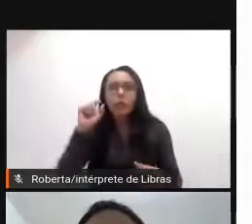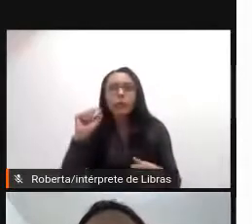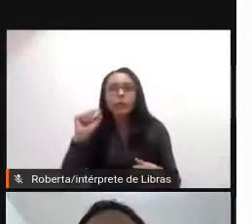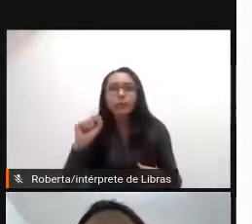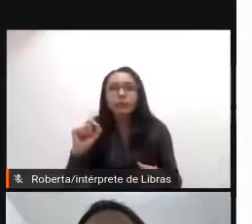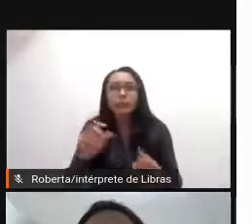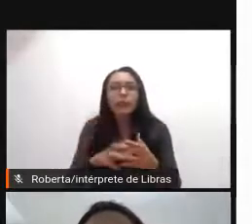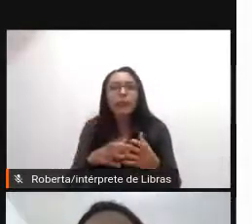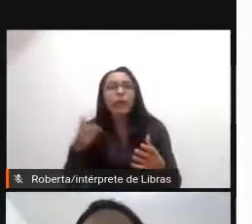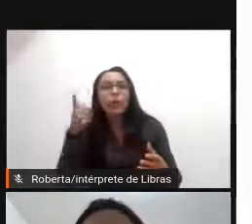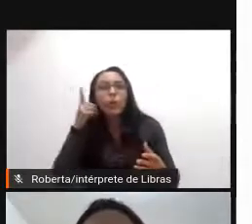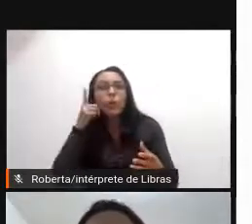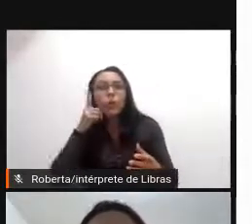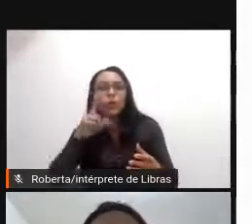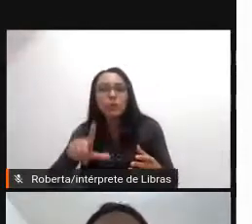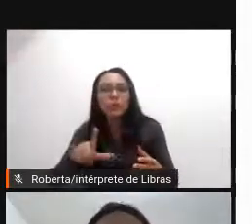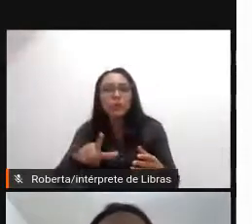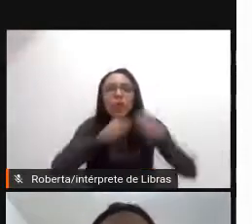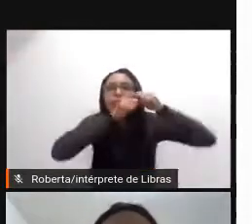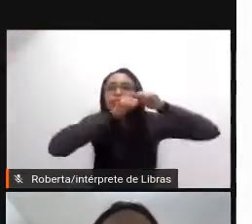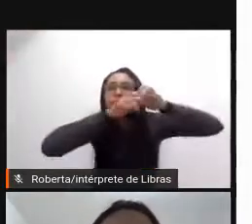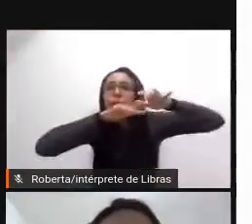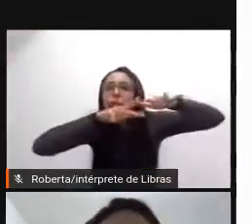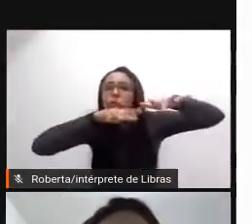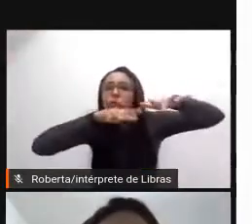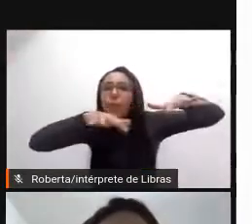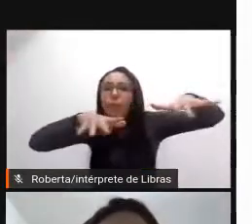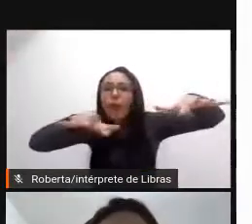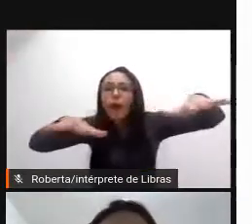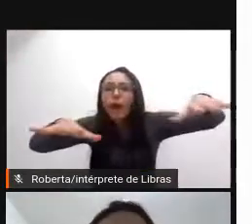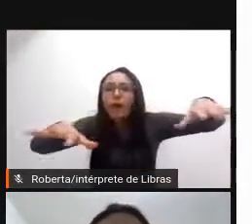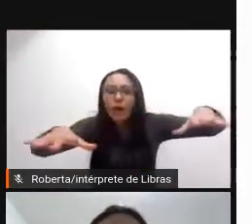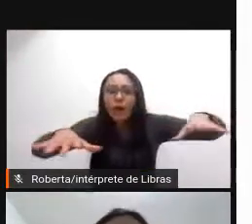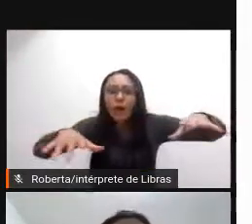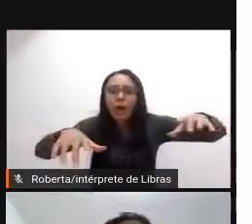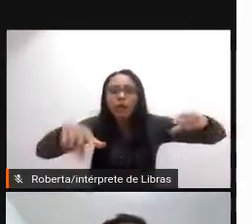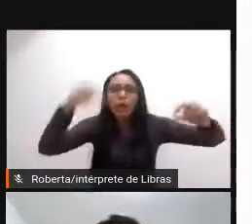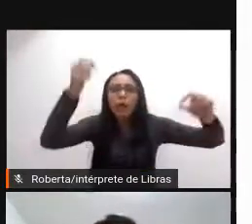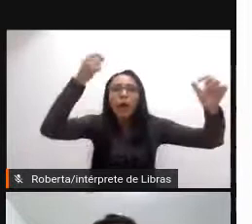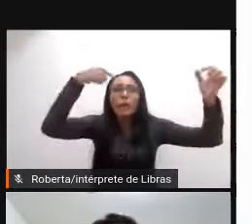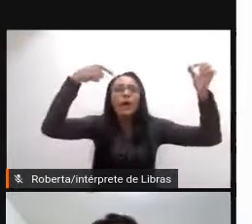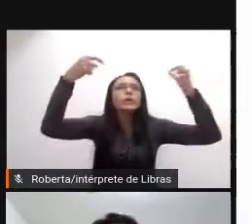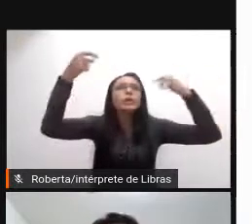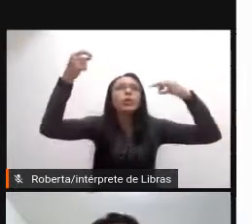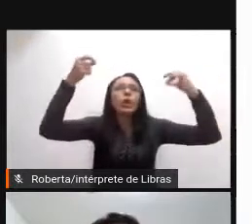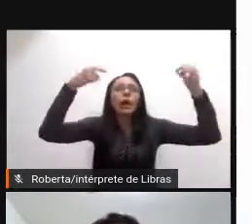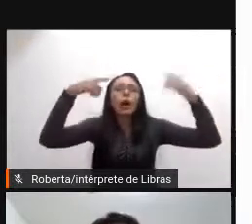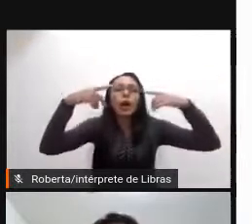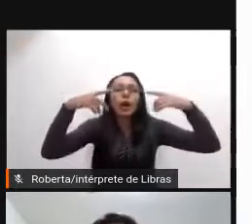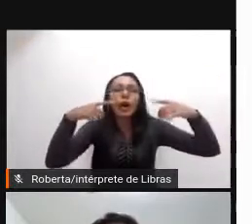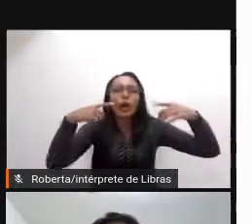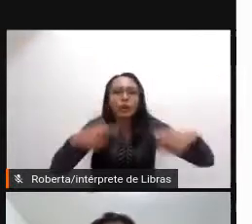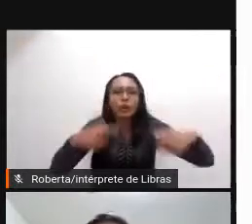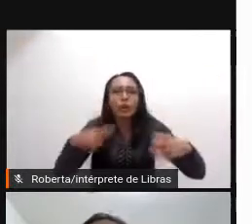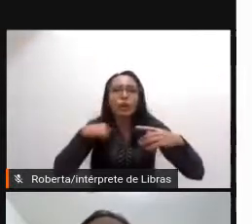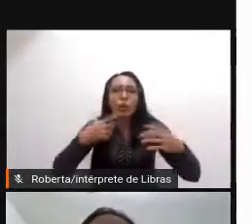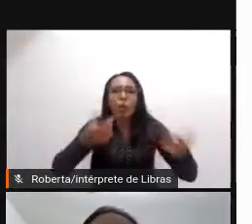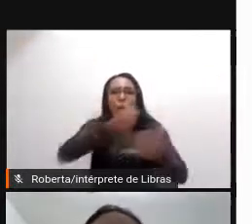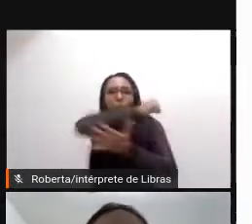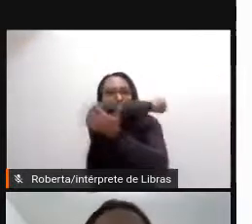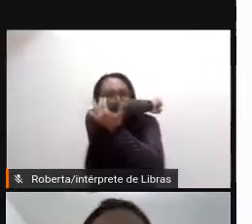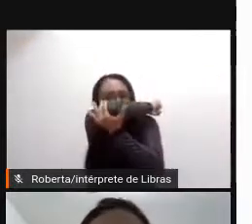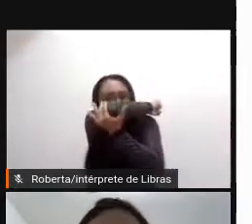consiga disseminar essas partículas no ar. Então, pelo menos eu estou bloqueando se eu coloco um cotovelo aqui na minha